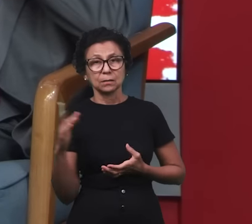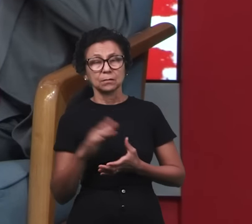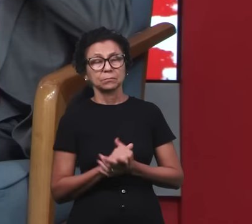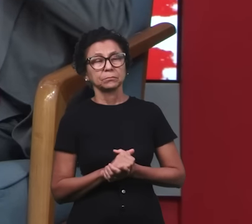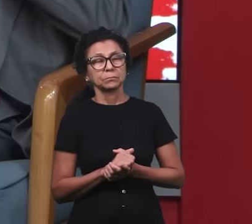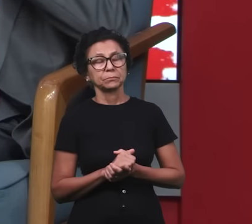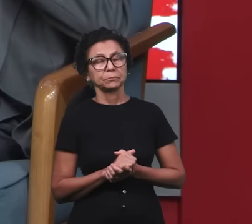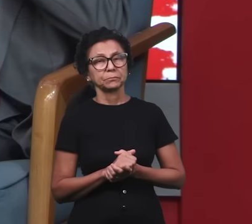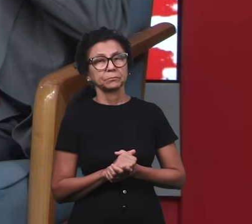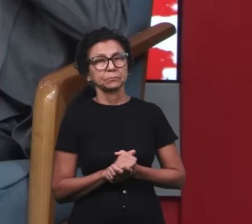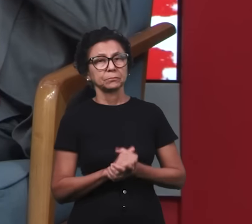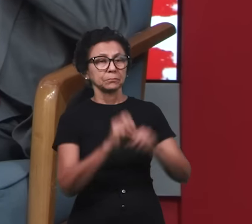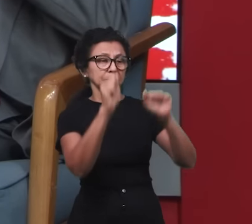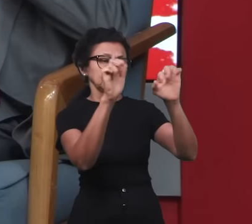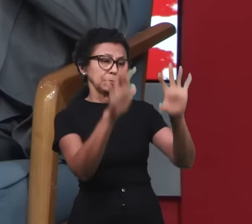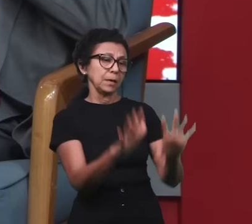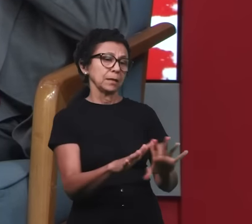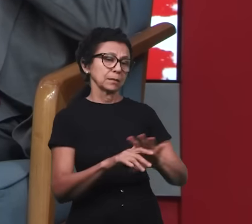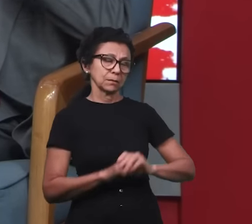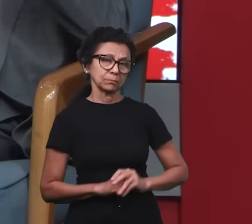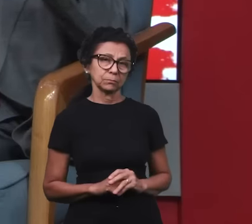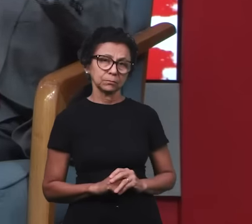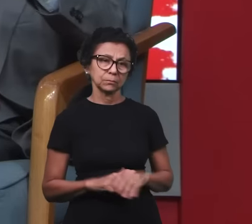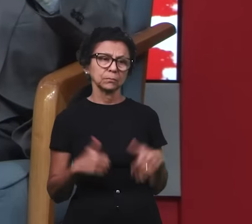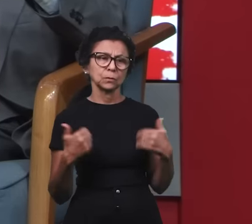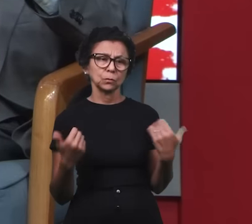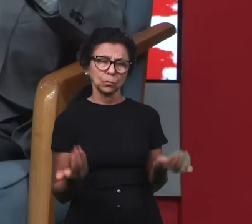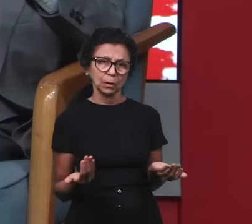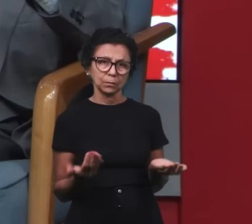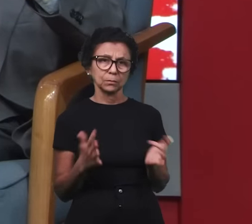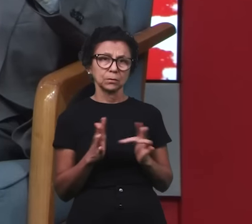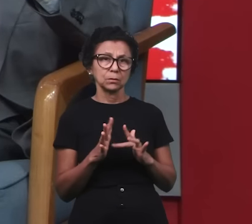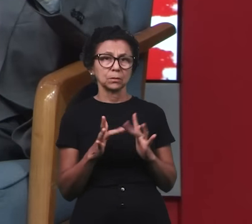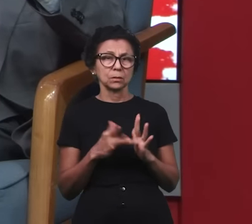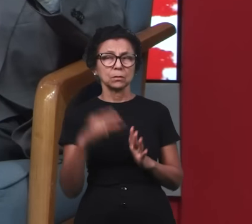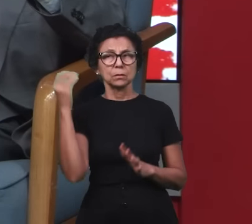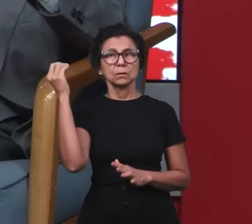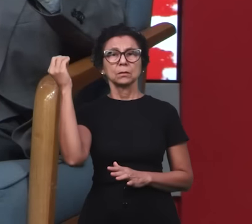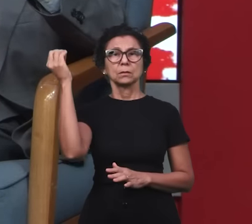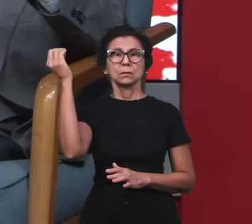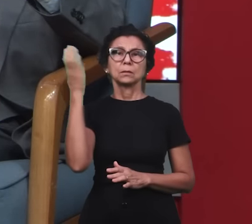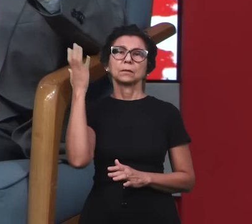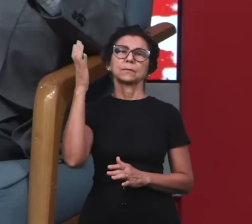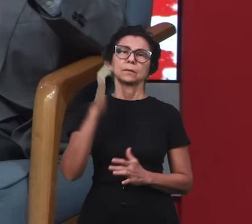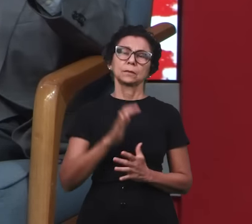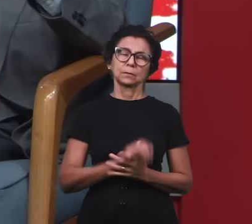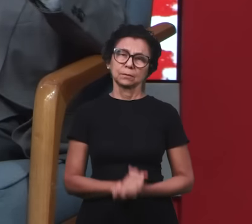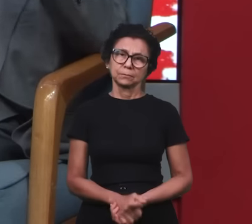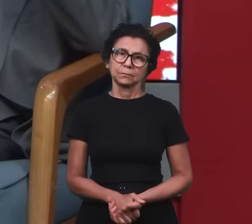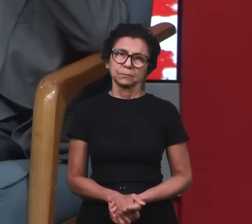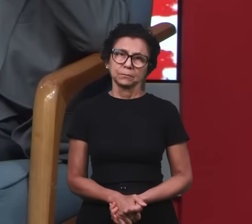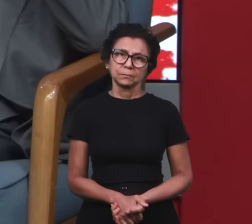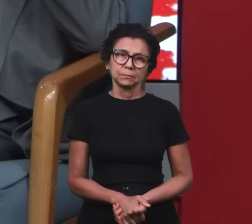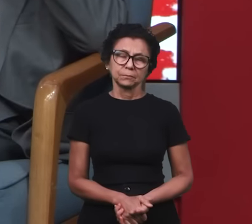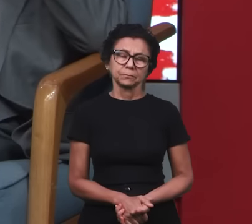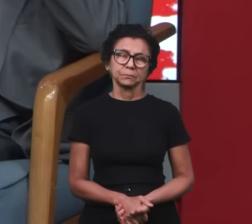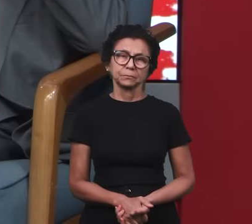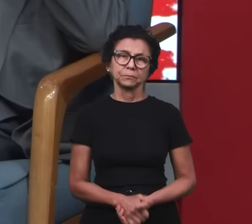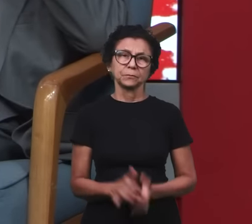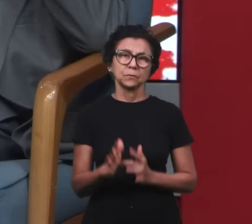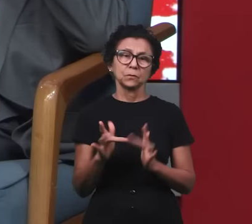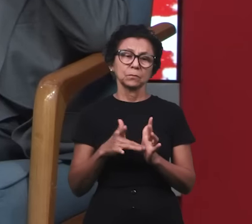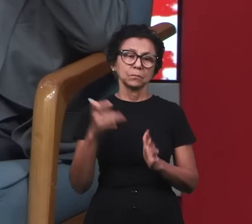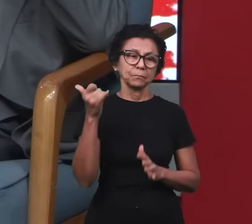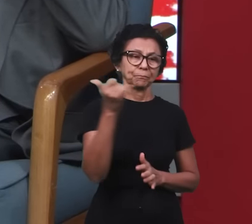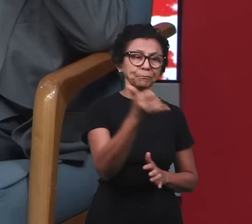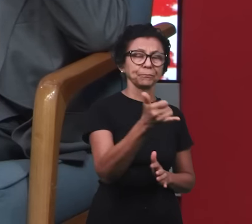que eles tinham? Jesus revelado. E Jesus se revela àquele homem.